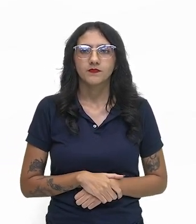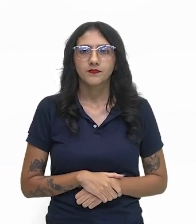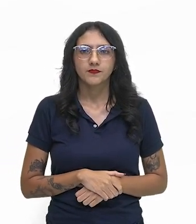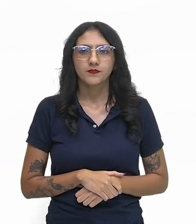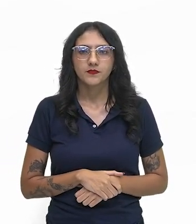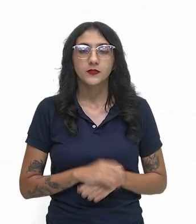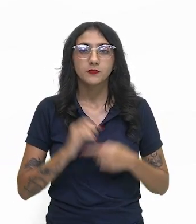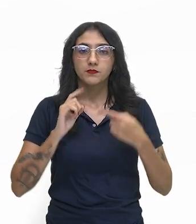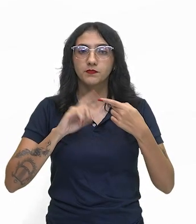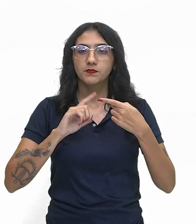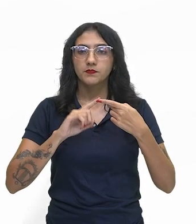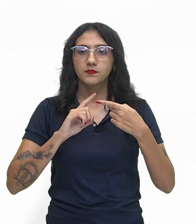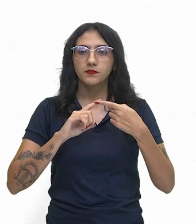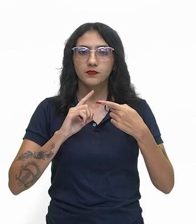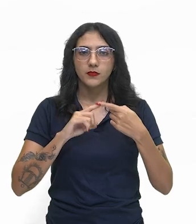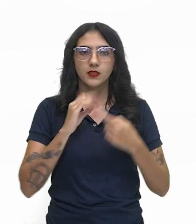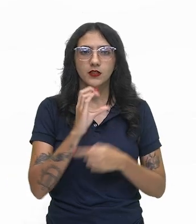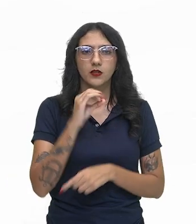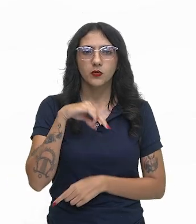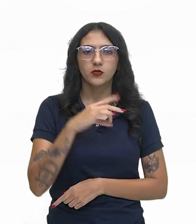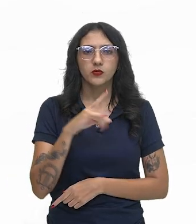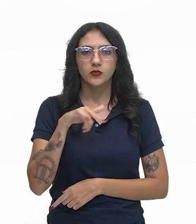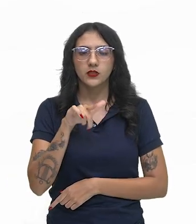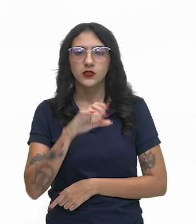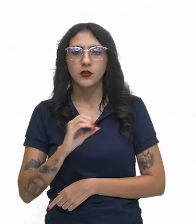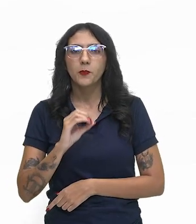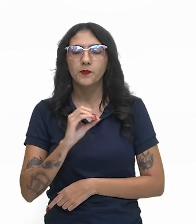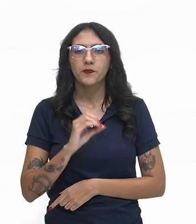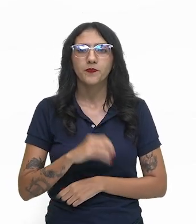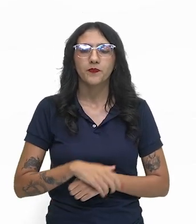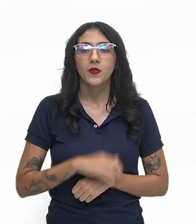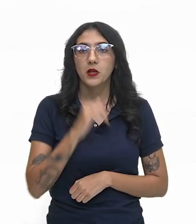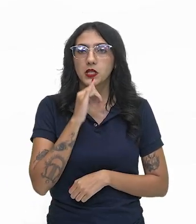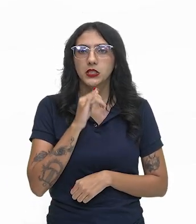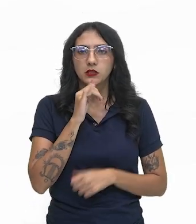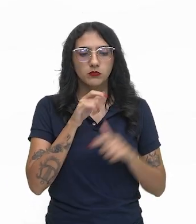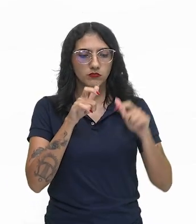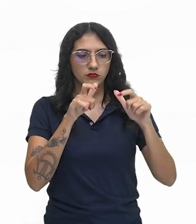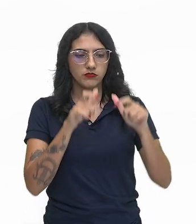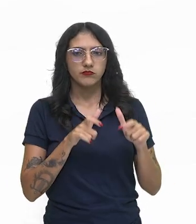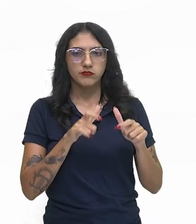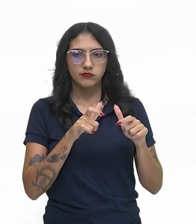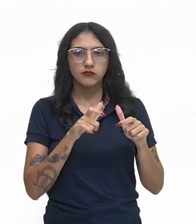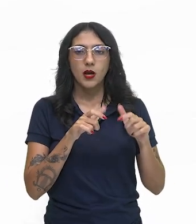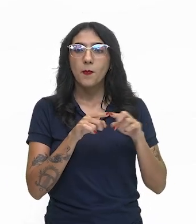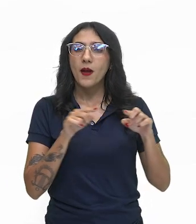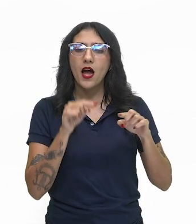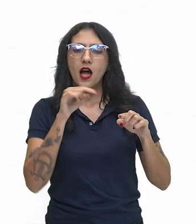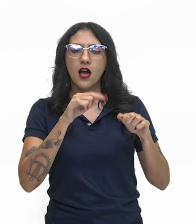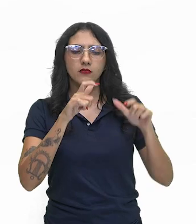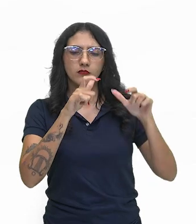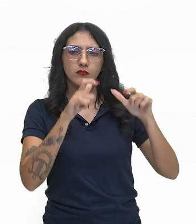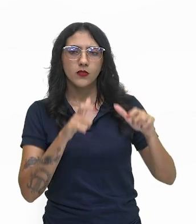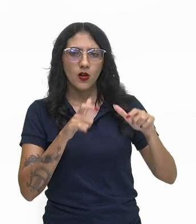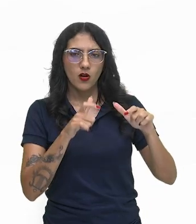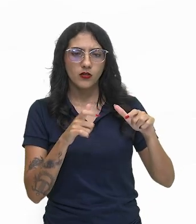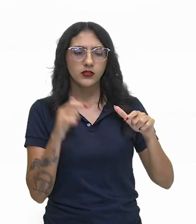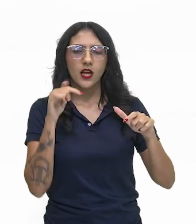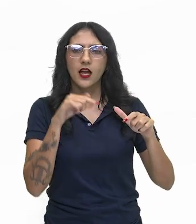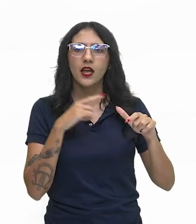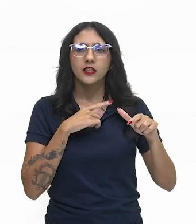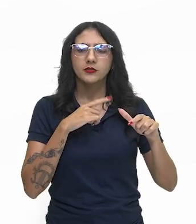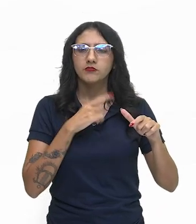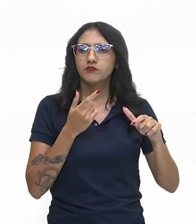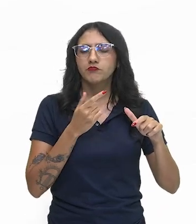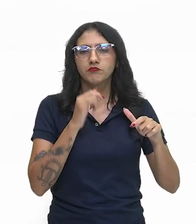nossa primeira, condução. Tem um recipiente, só que esse recipiente